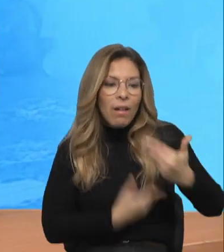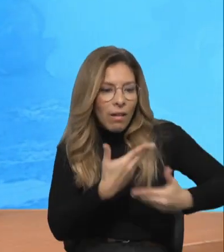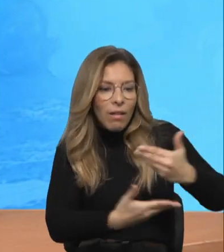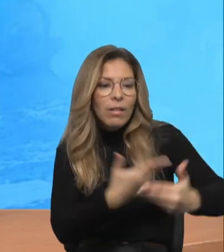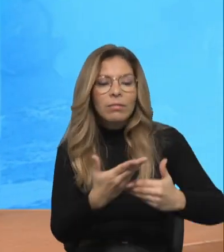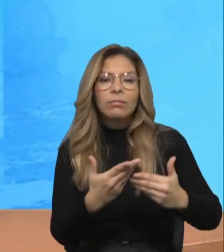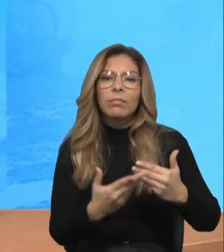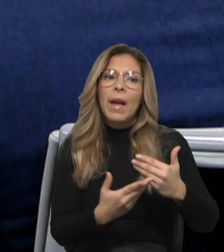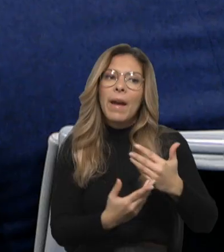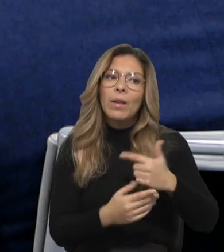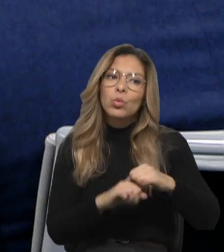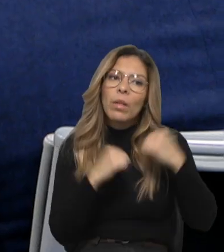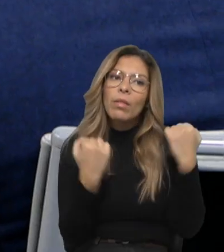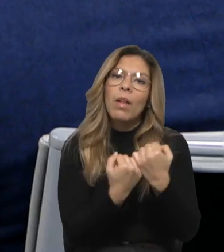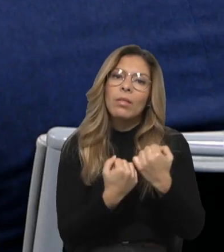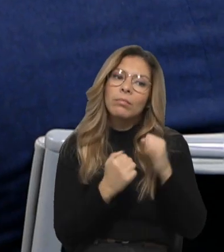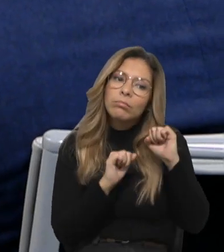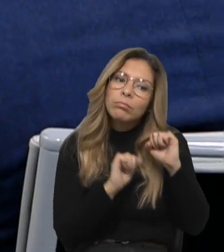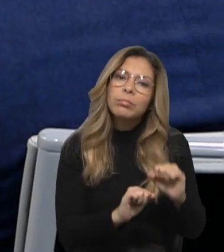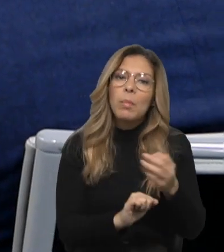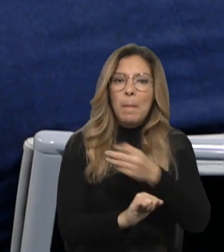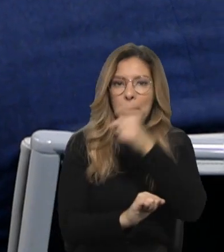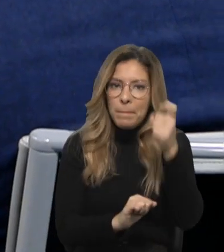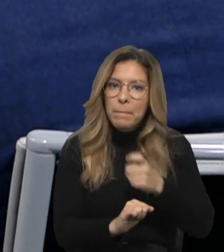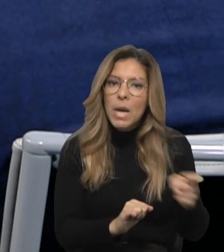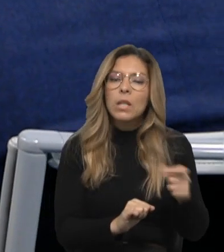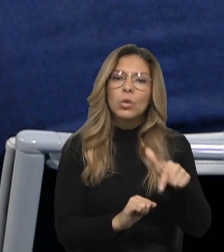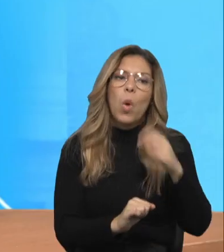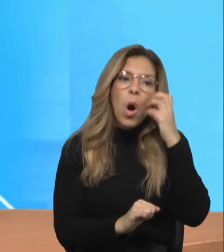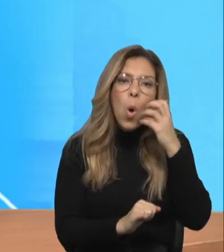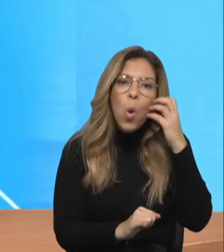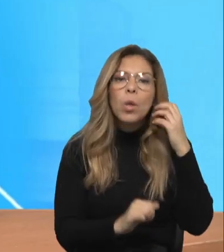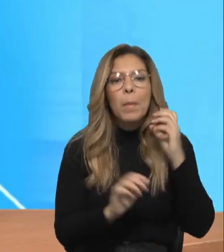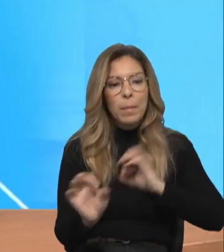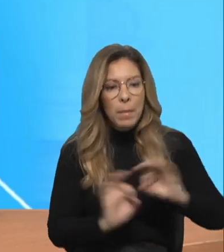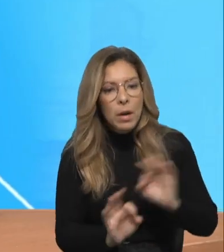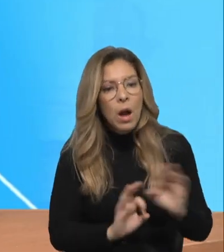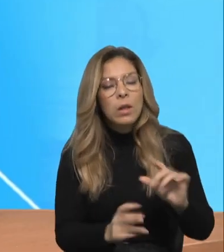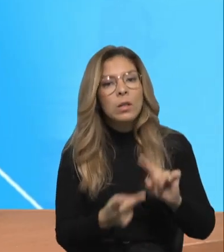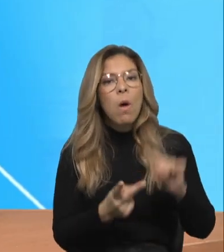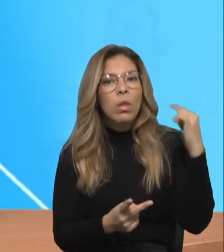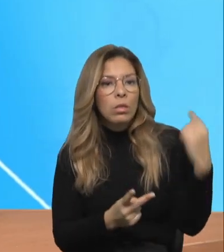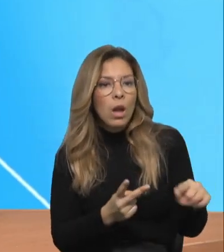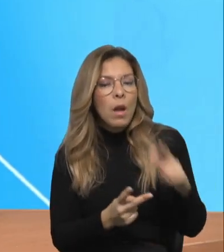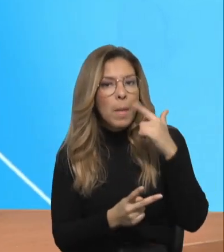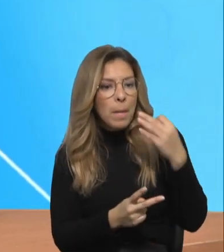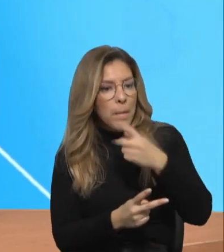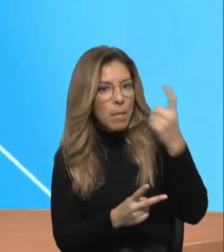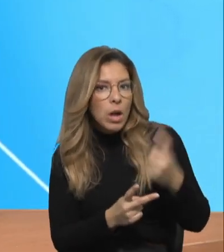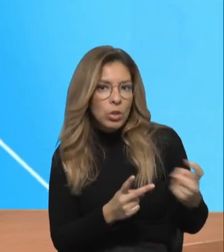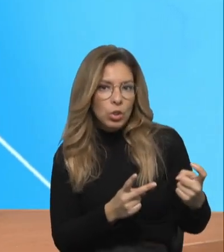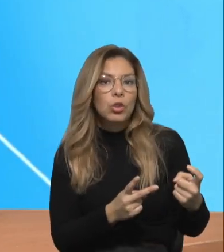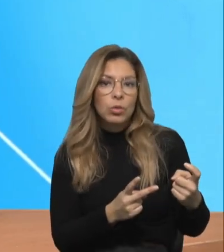de paz. Era necessário preparar os cidadãos, os angolanos e as angolanas, para viverem em paz. E é aí